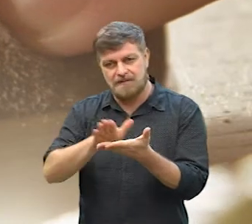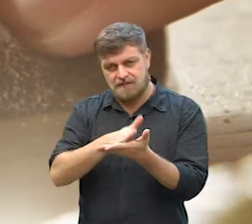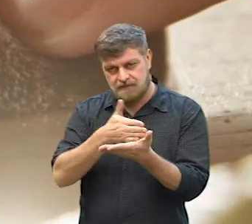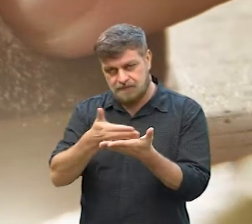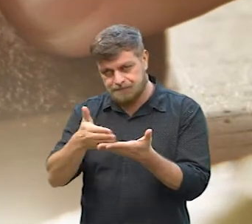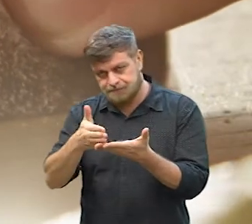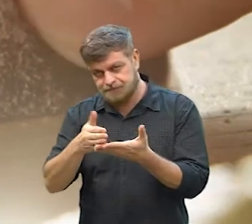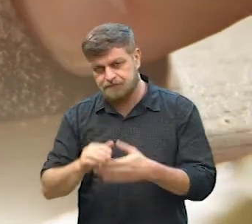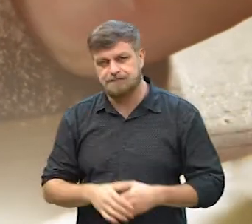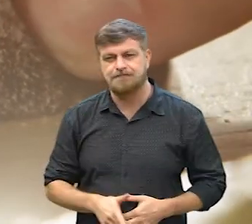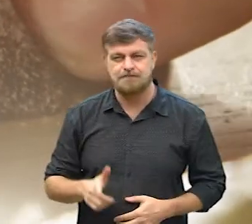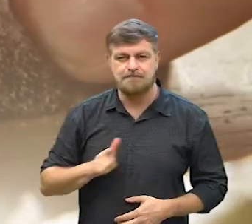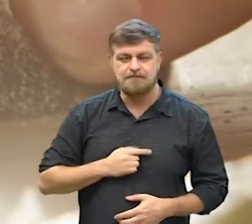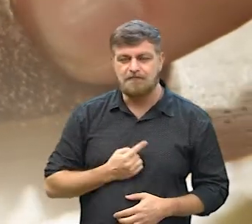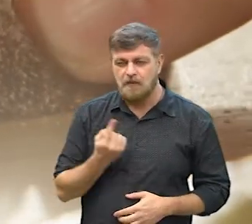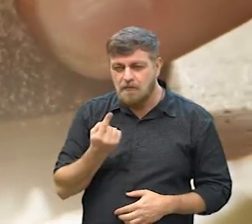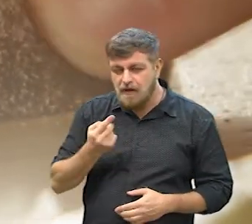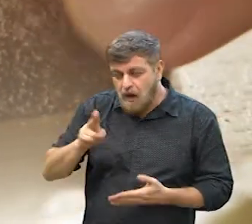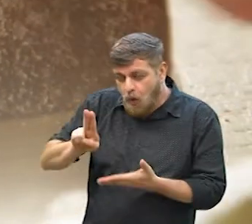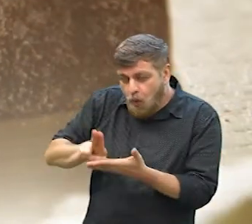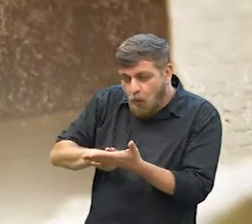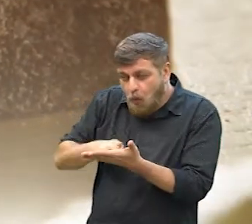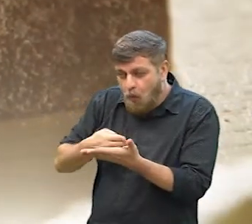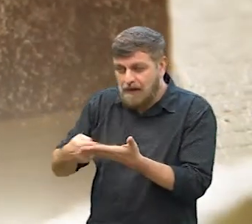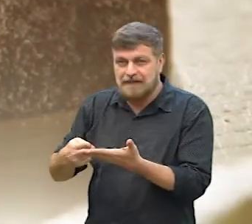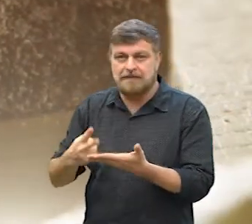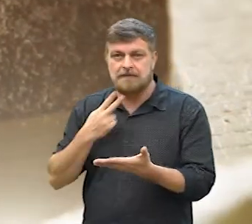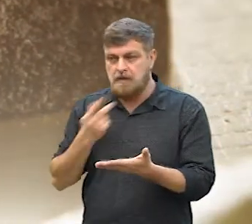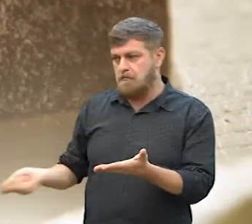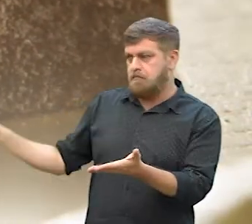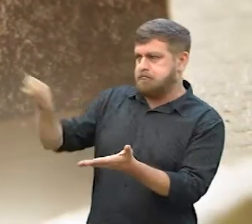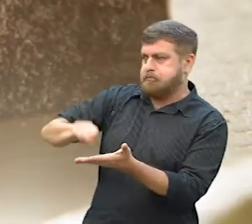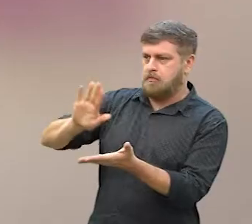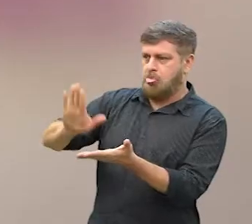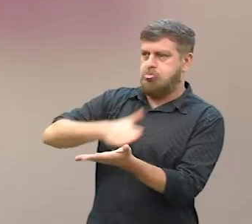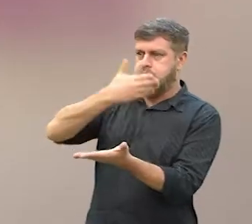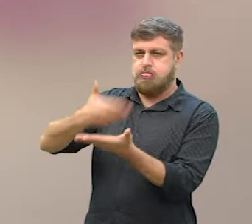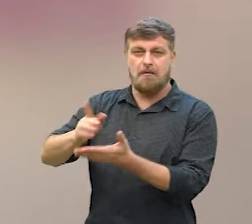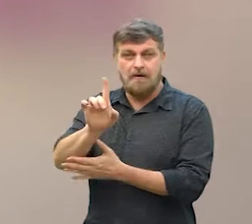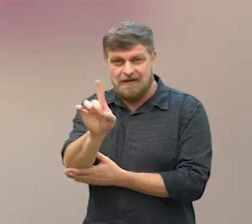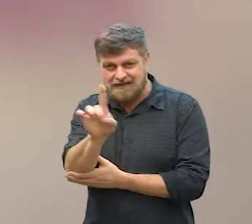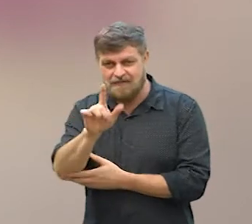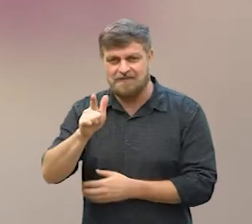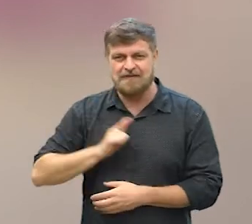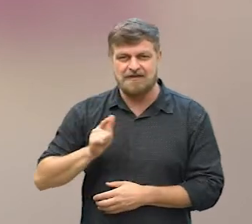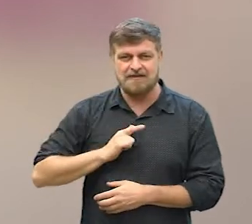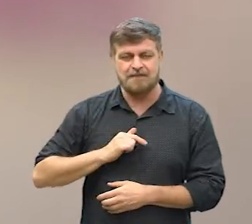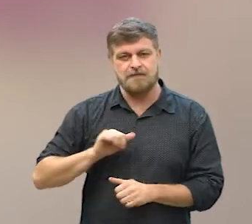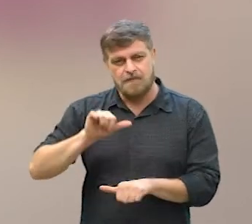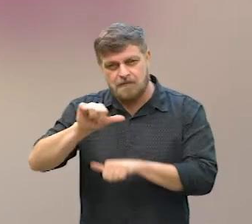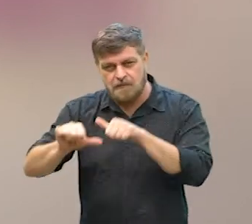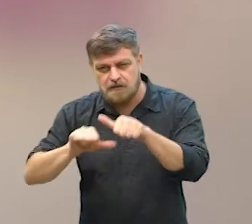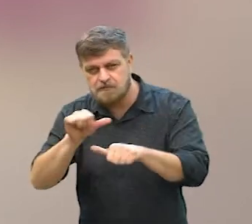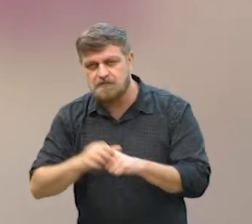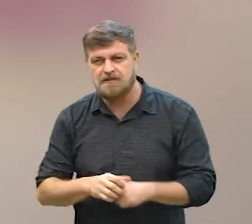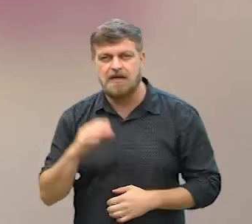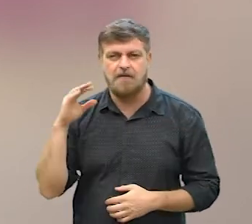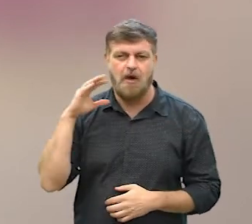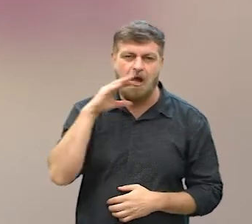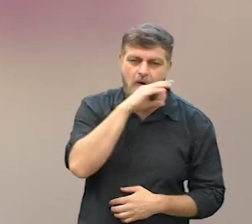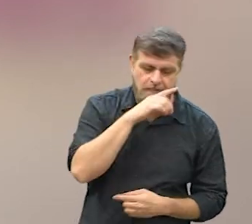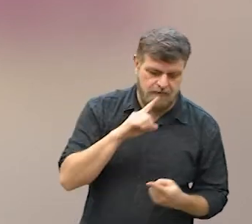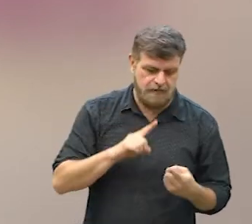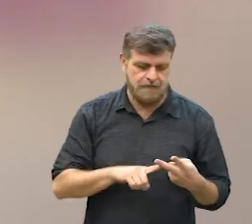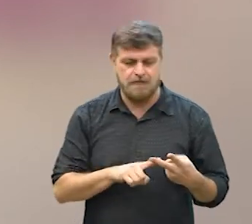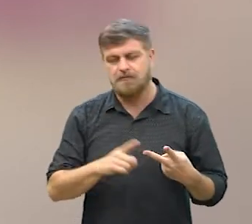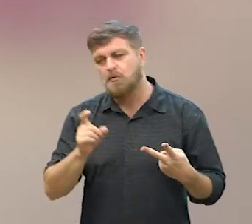manteiga, a quantidade, é aquela colherzinha de sobremesa, nada mais além. Aí você pode variar, você pode aquecer, você pode comer